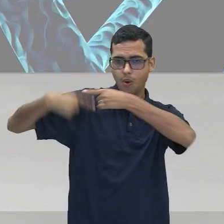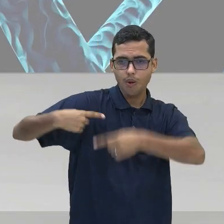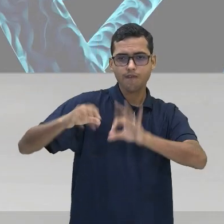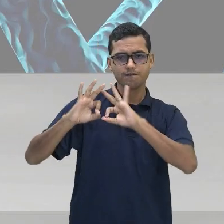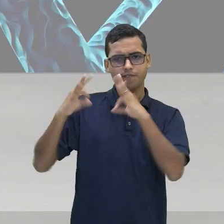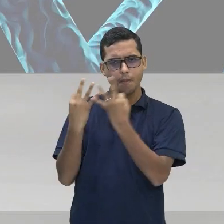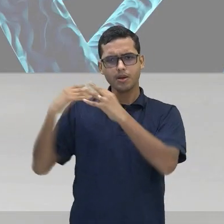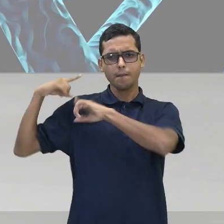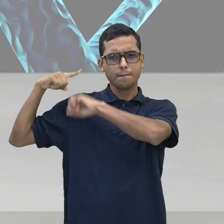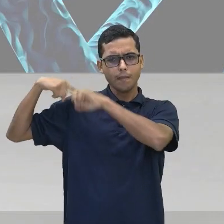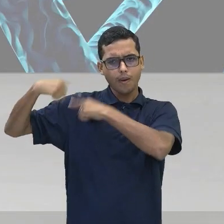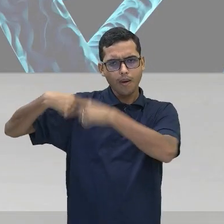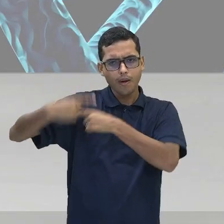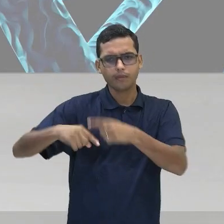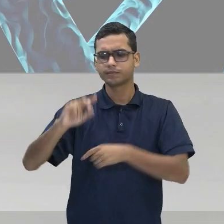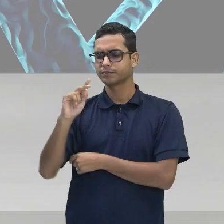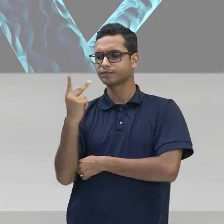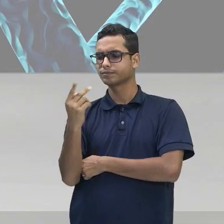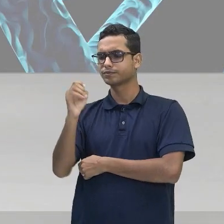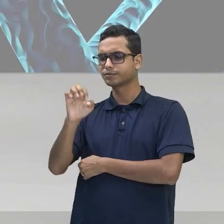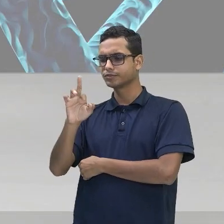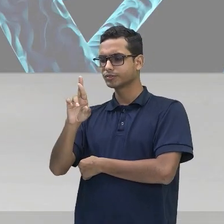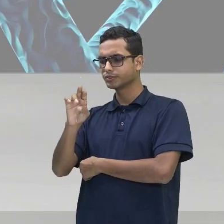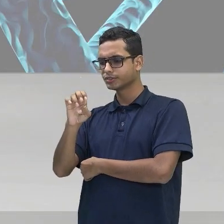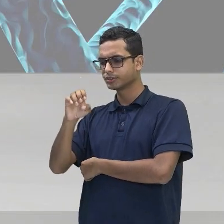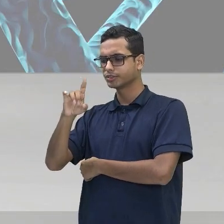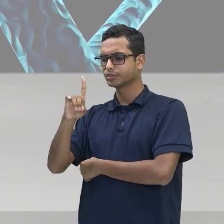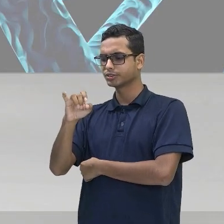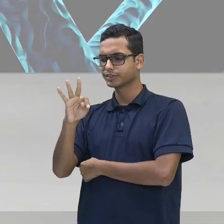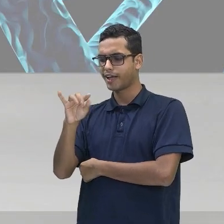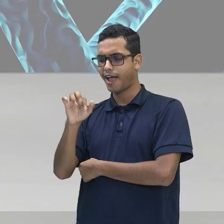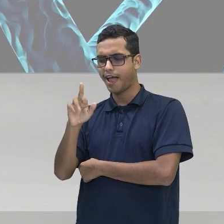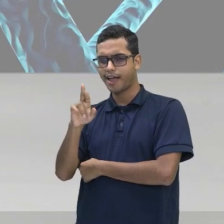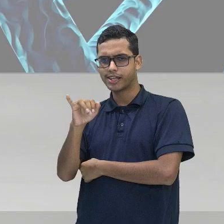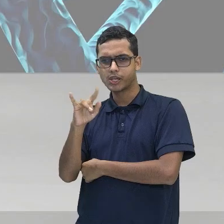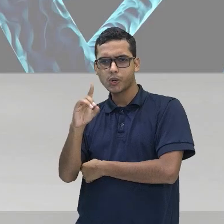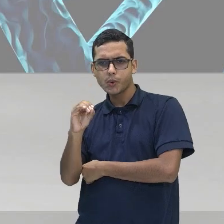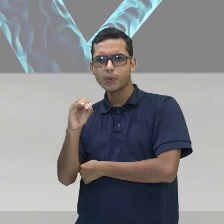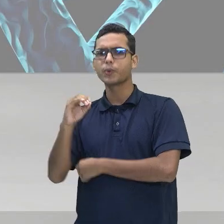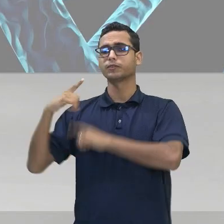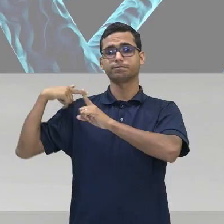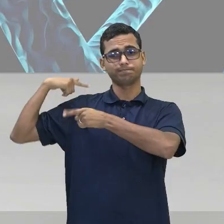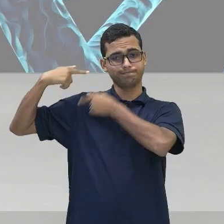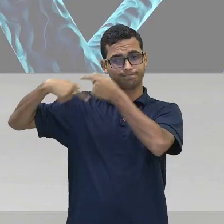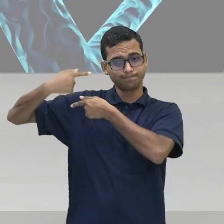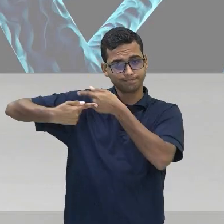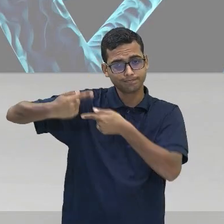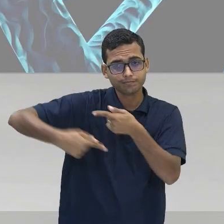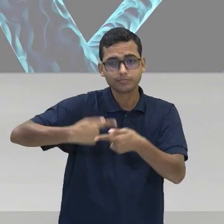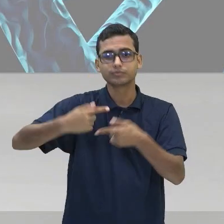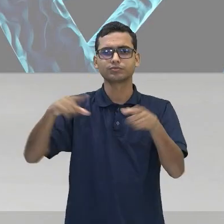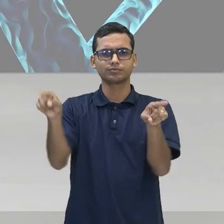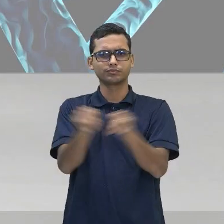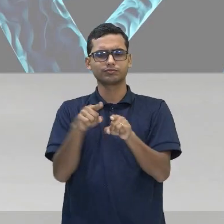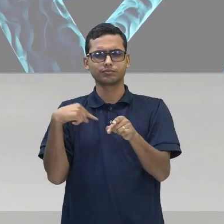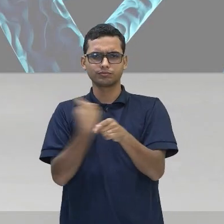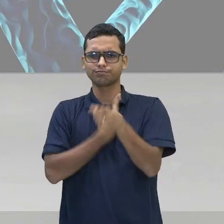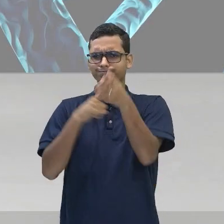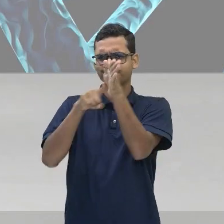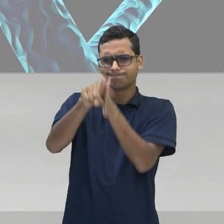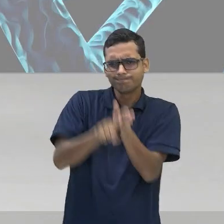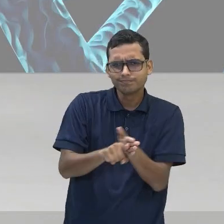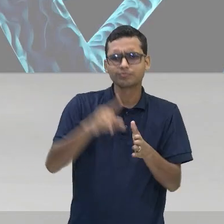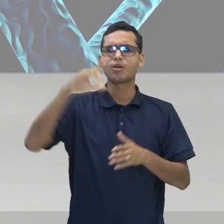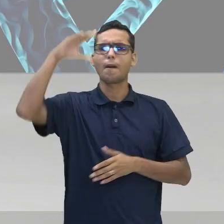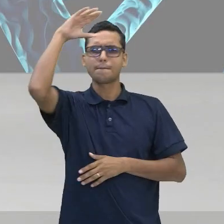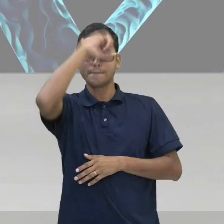essa transmissão de características de pais para filhos, de geração em geração. E assim como detetives, nós vamos aprender